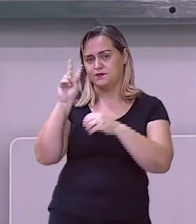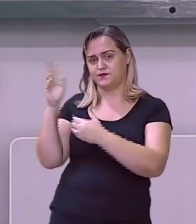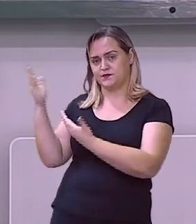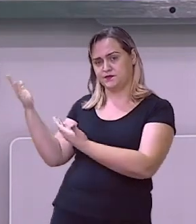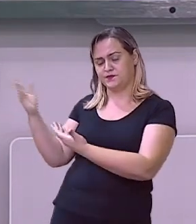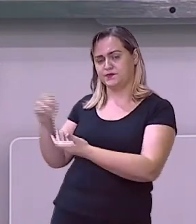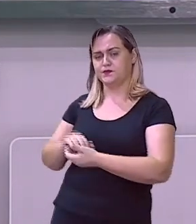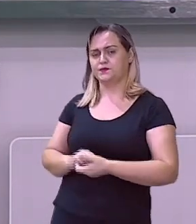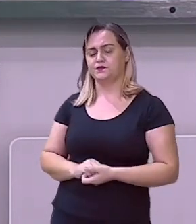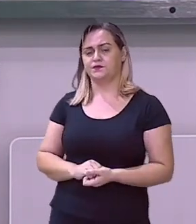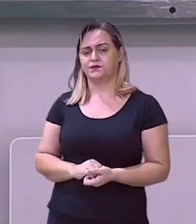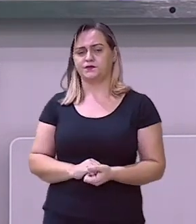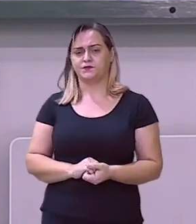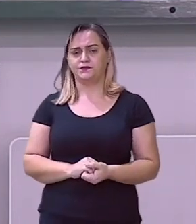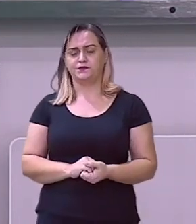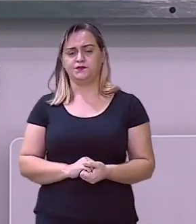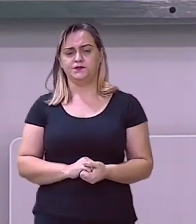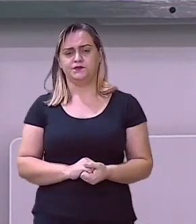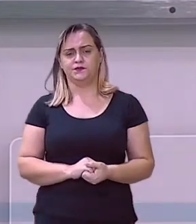Olha bem,